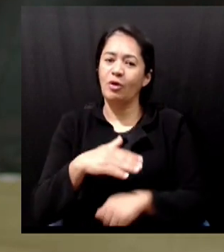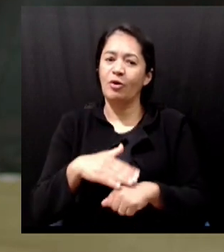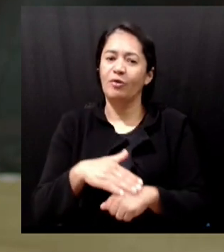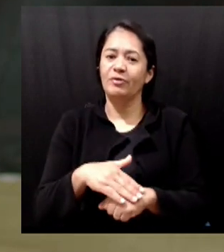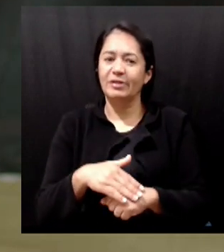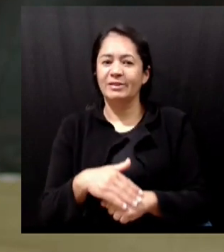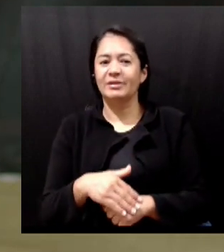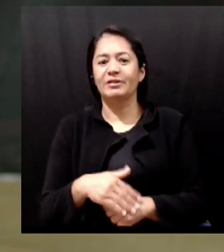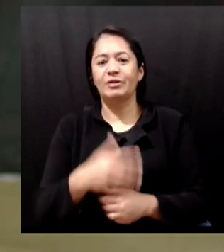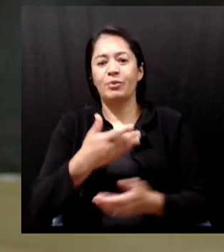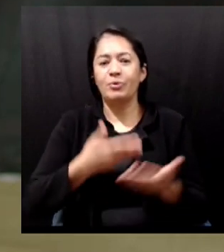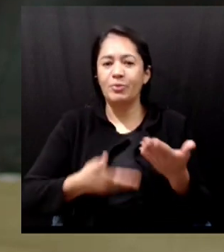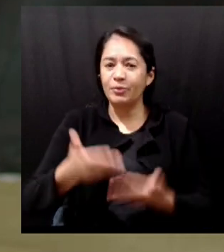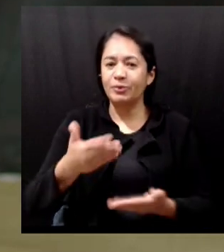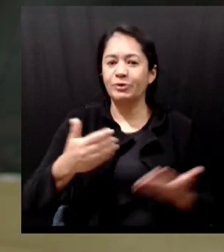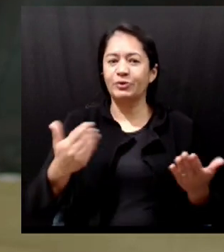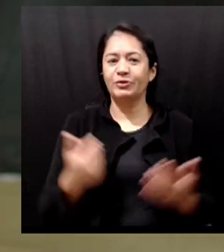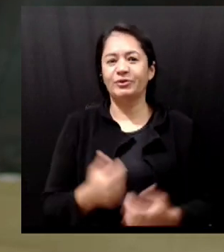conosco,